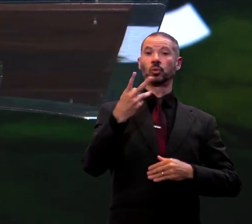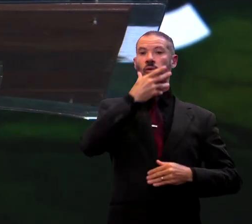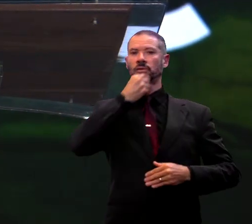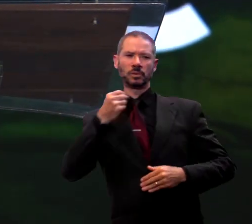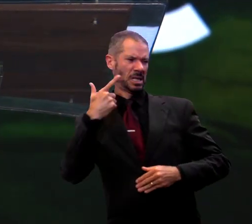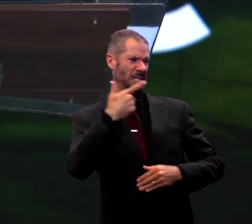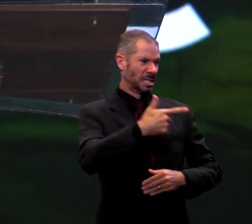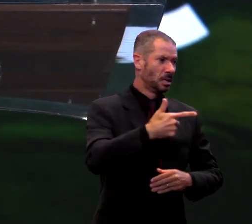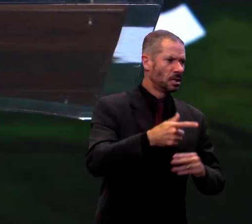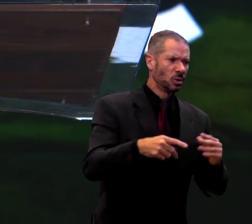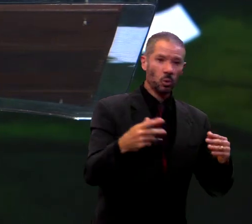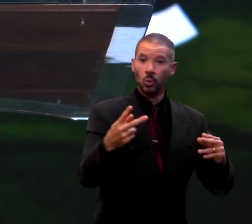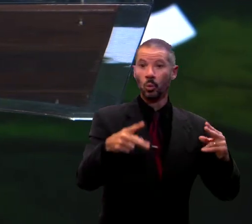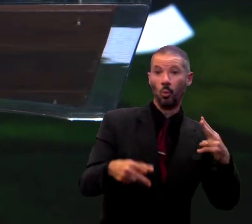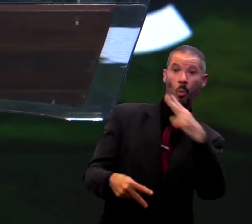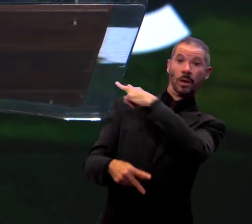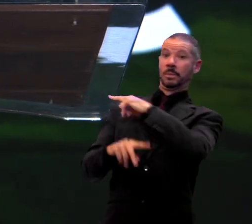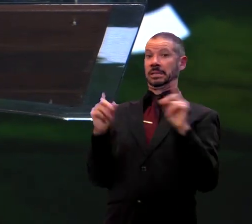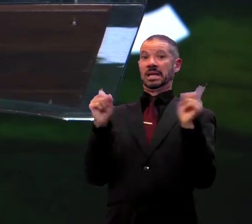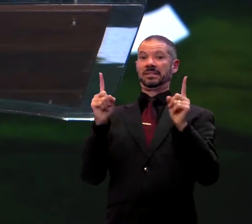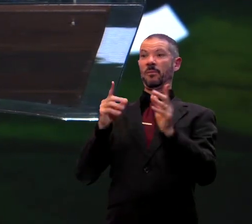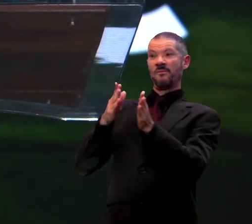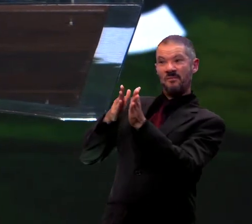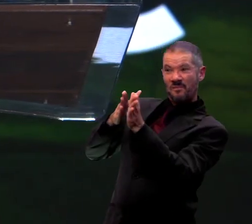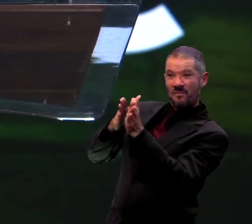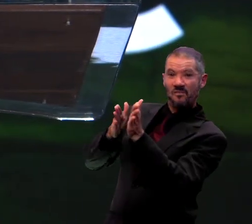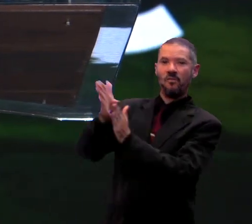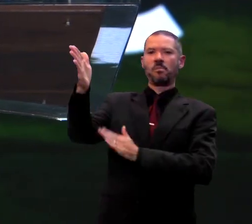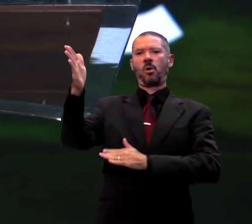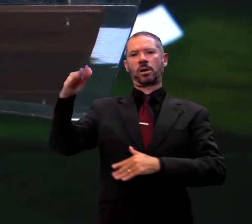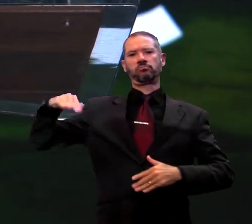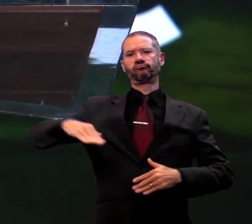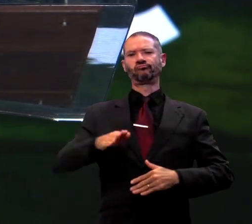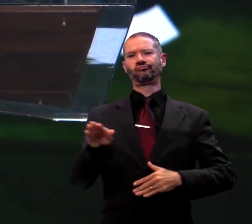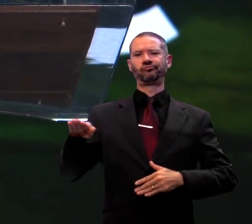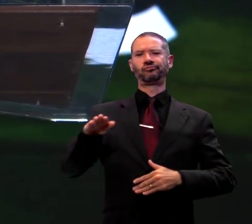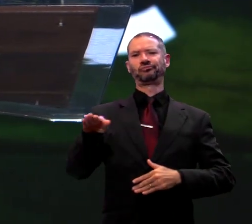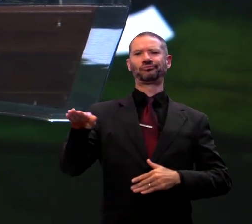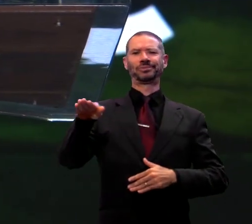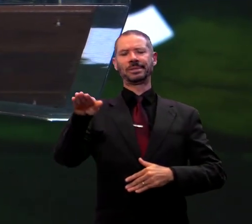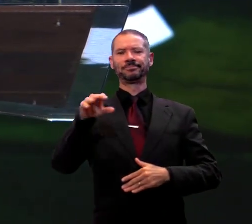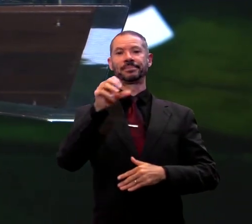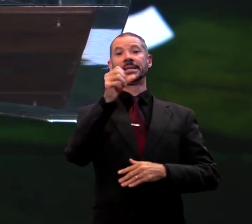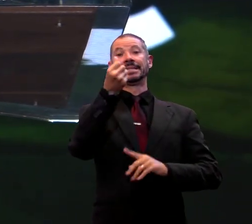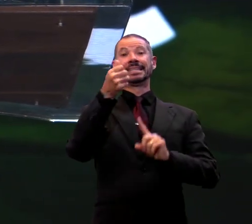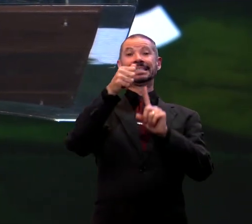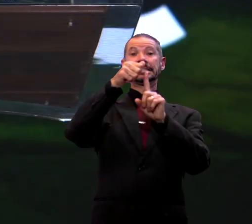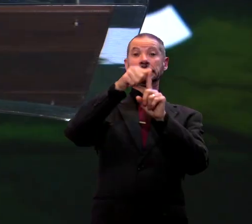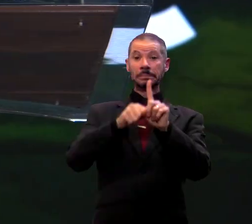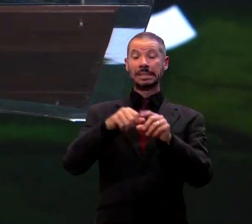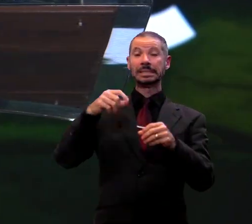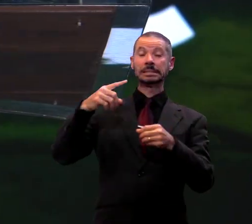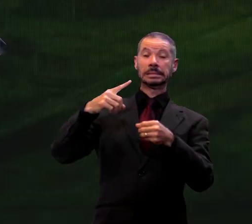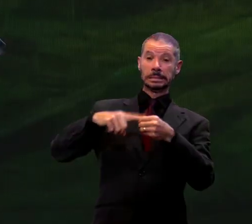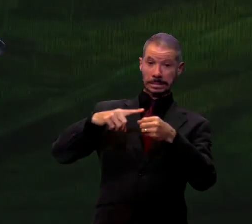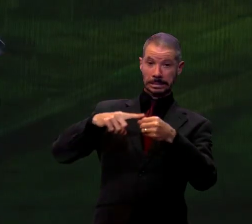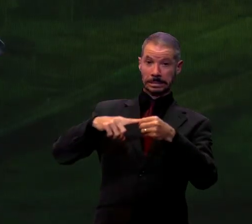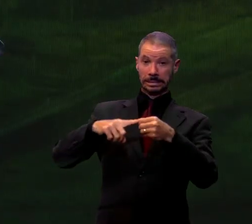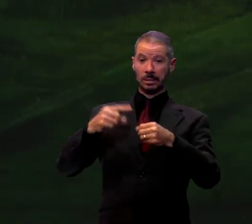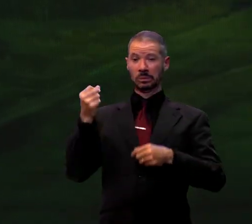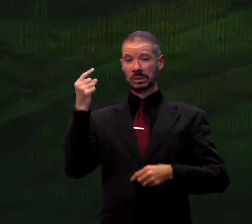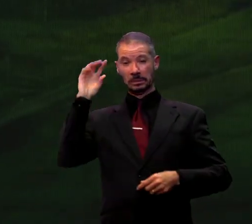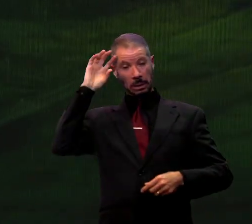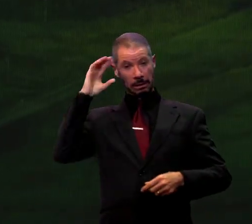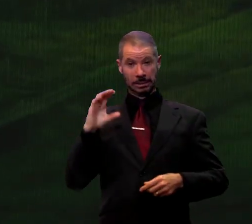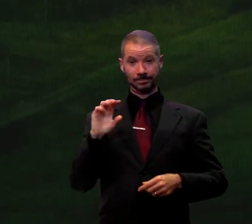diziam: olha, não olha para trás não, e foram embora com o carro, e nós ficamos ali, 6 meses de cidade. Naquela época, de